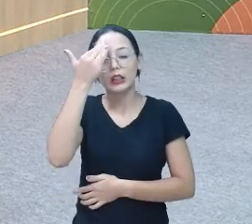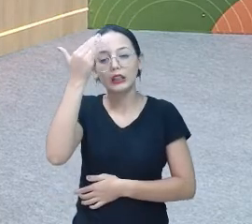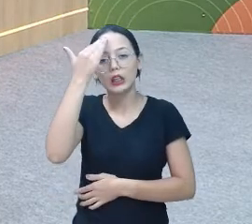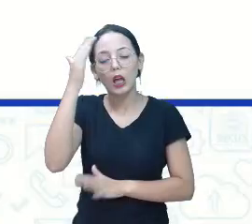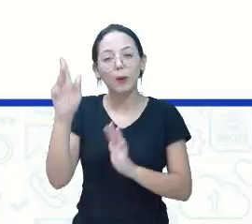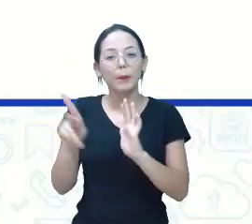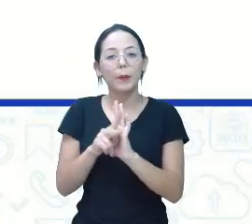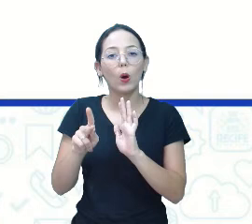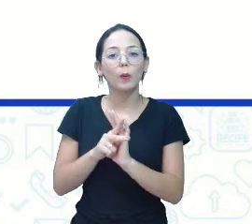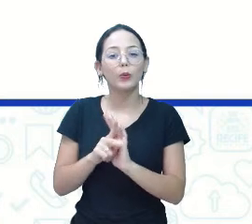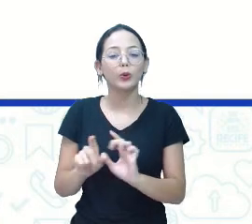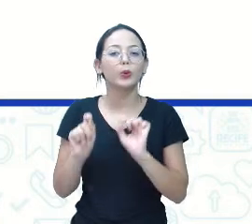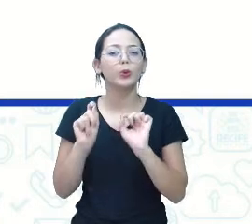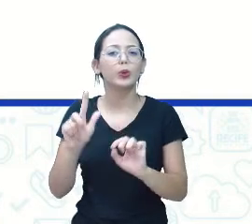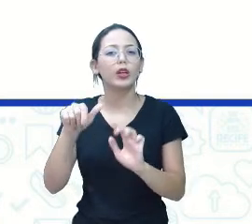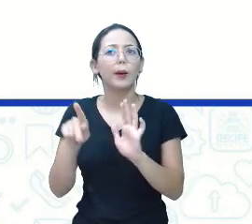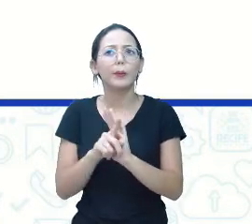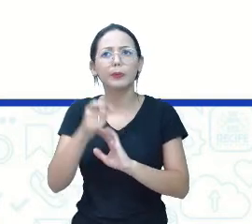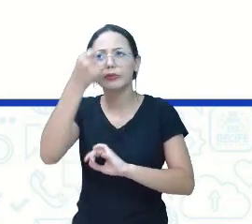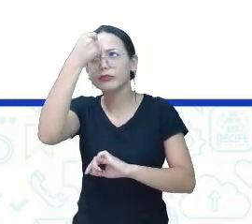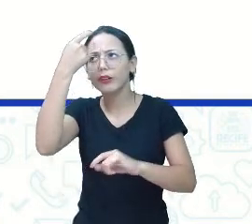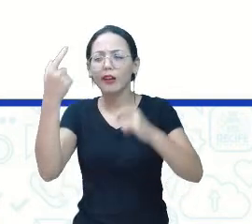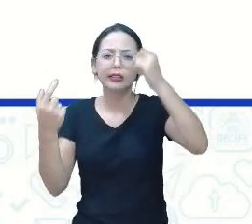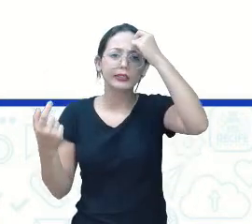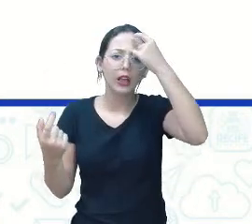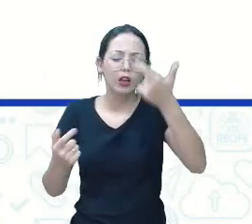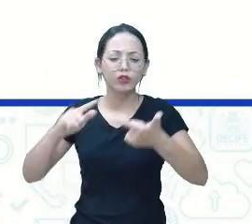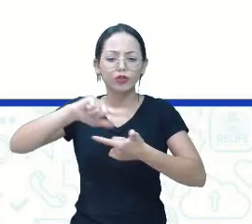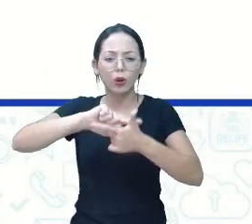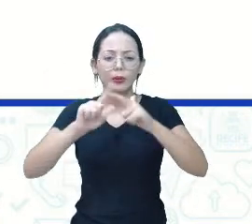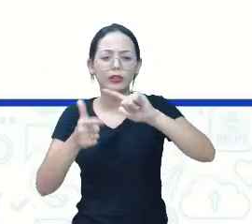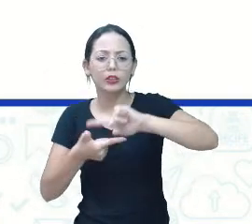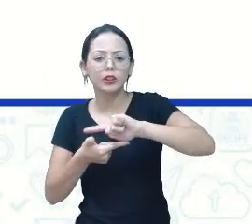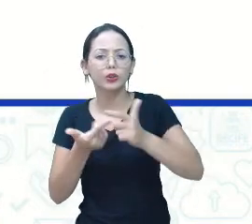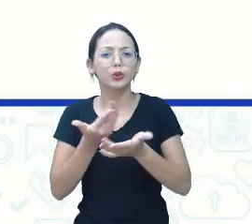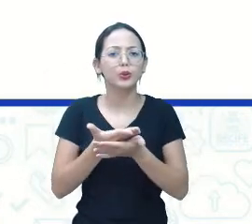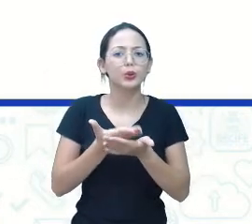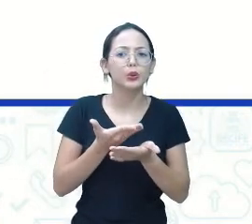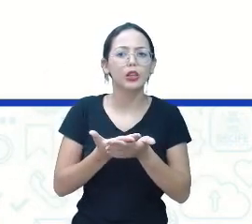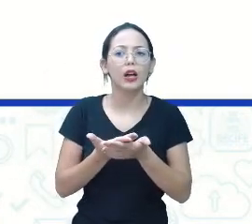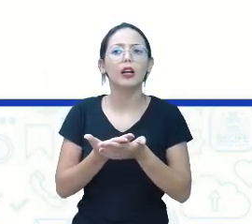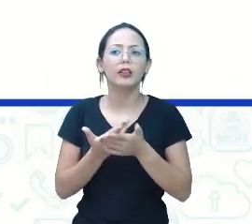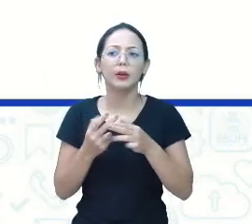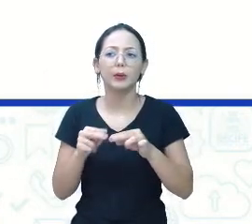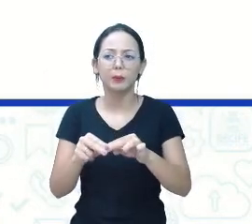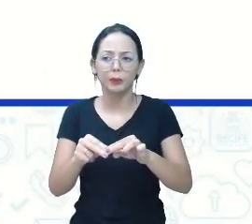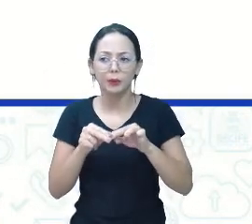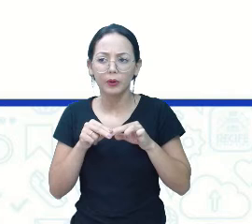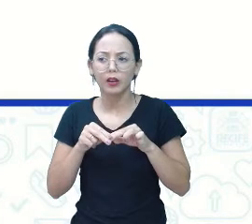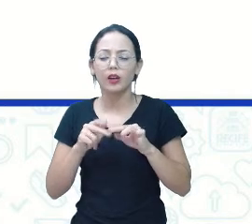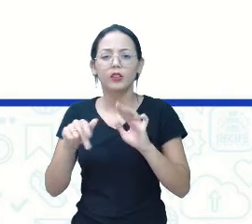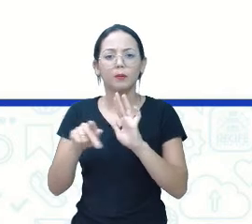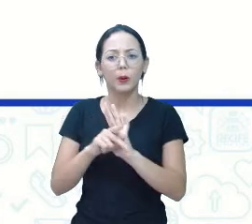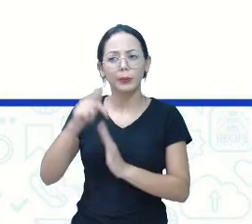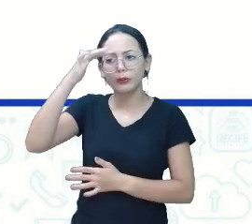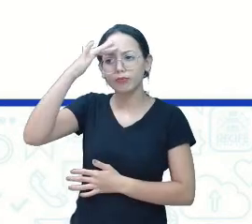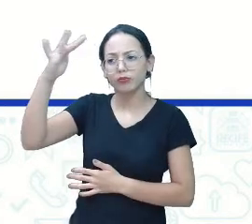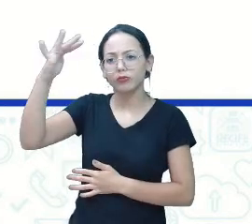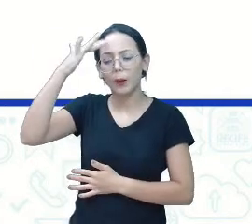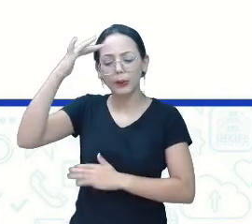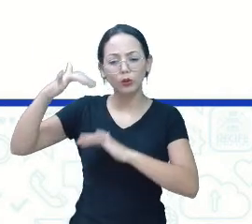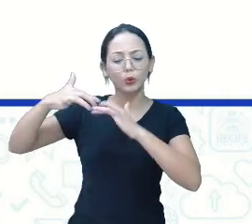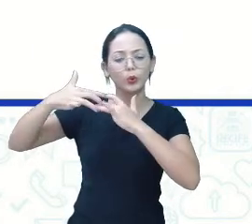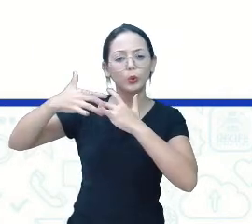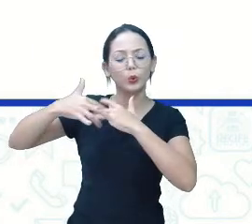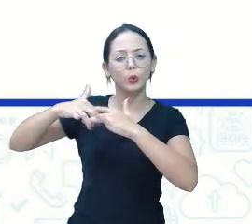mais do que é essa ideia da geometria estudada a partir desse raciocínio, a gente vai